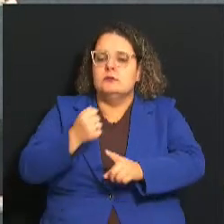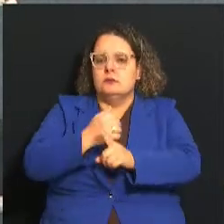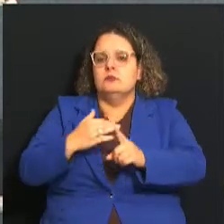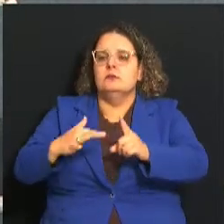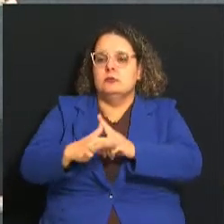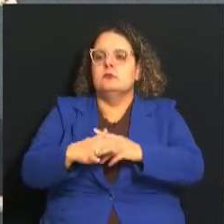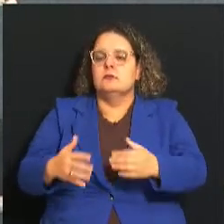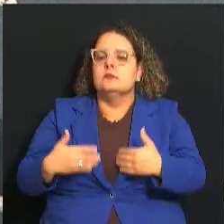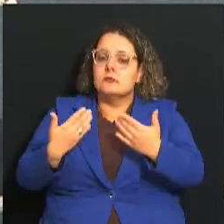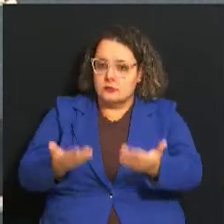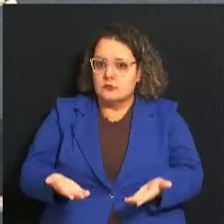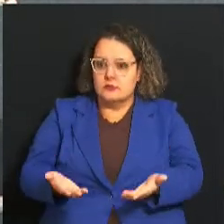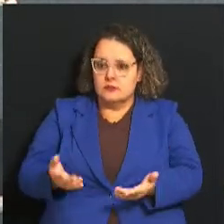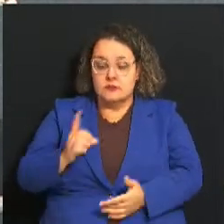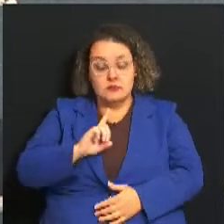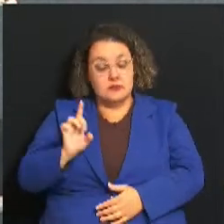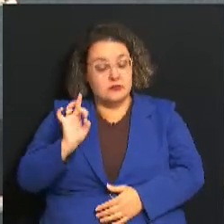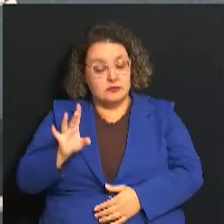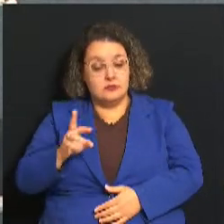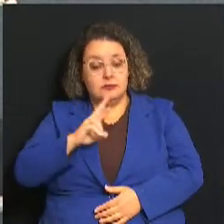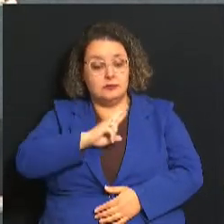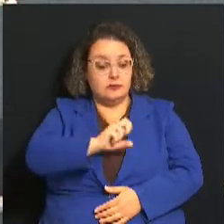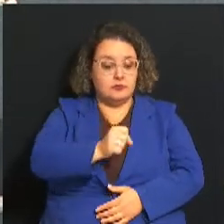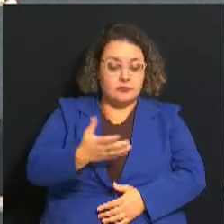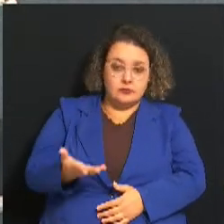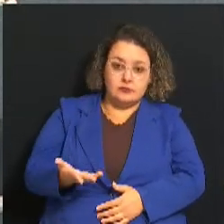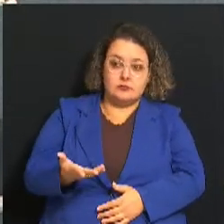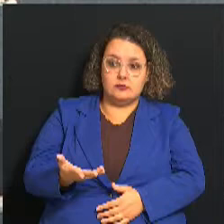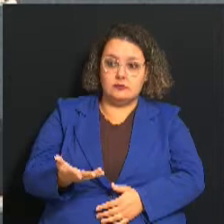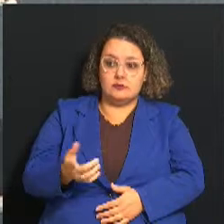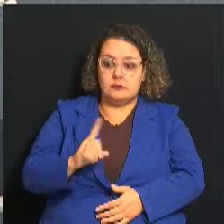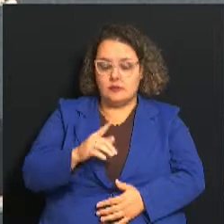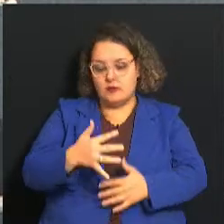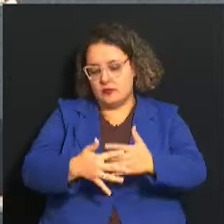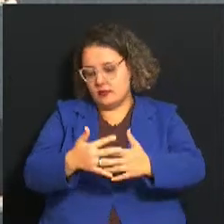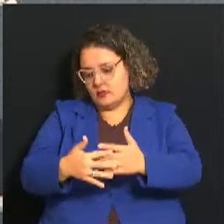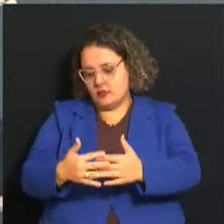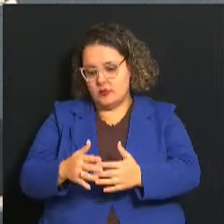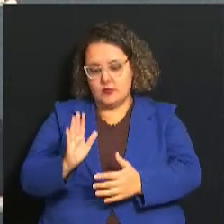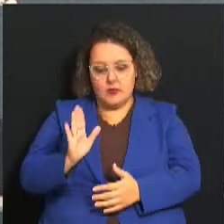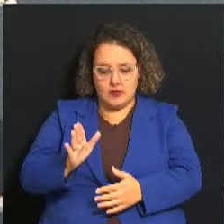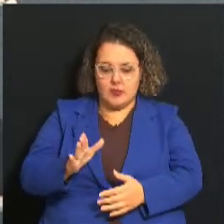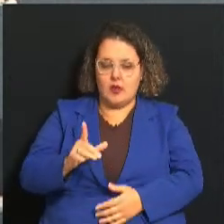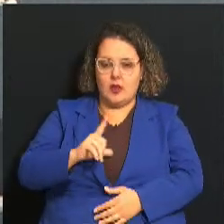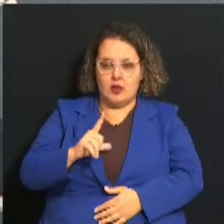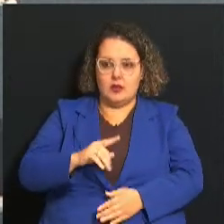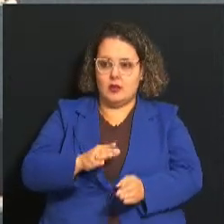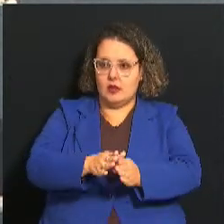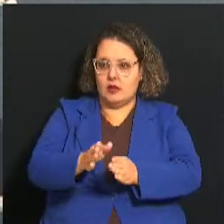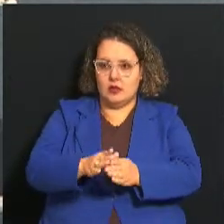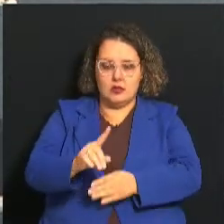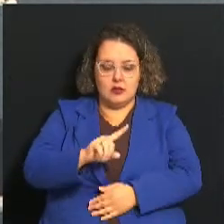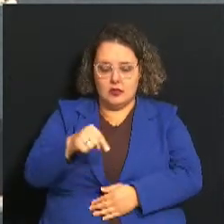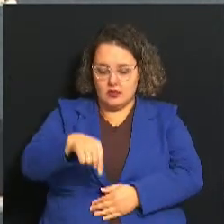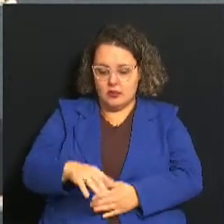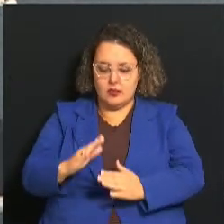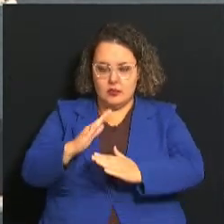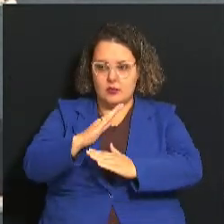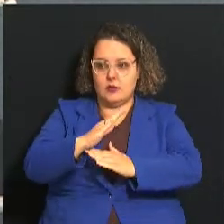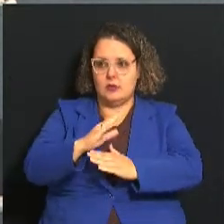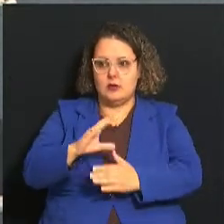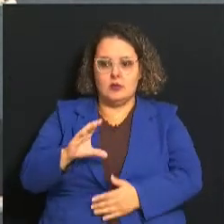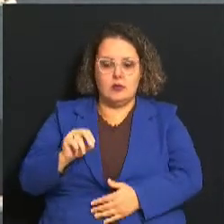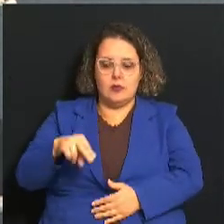só, como o Rossini disse, é lógico que ele não é para interferir nos outros conselhos que já existem, nem no da Câmara, nem no Condema,